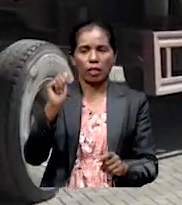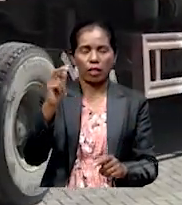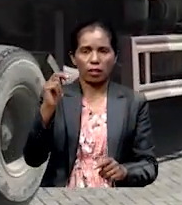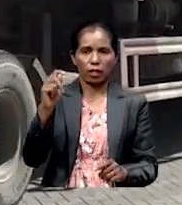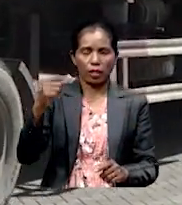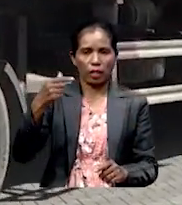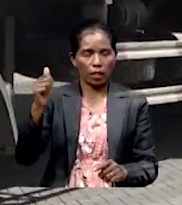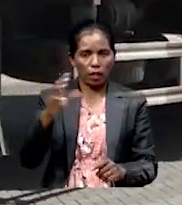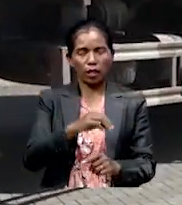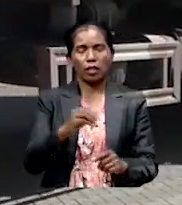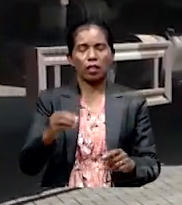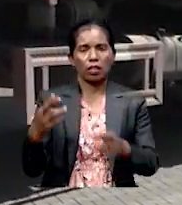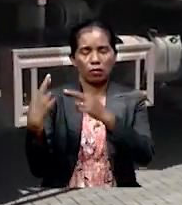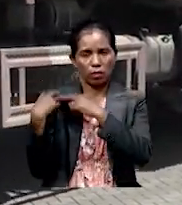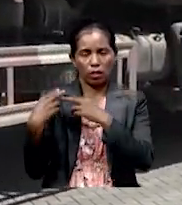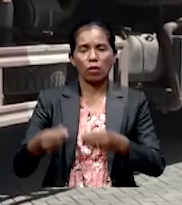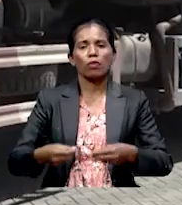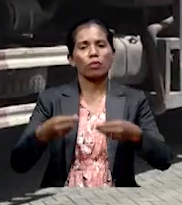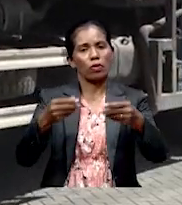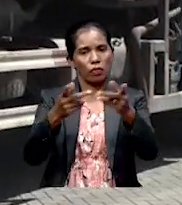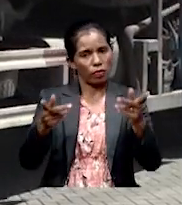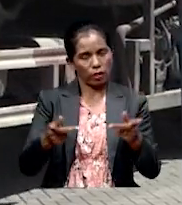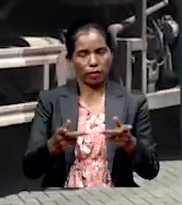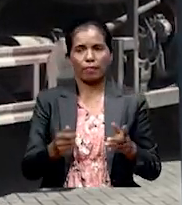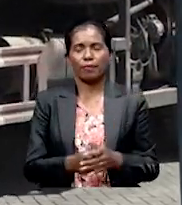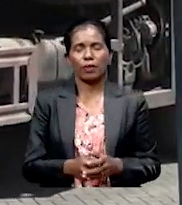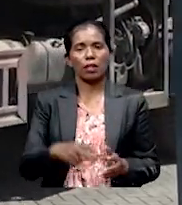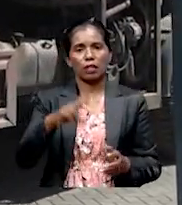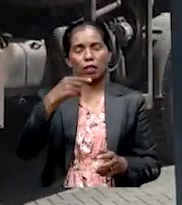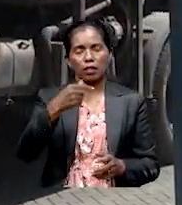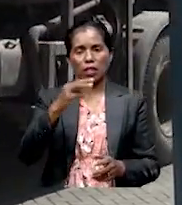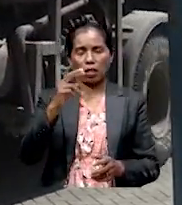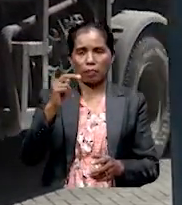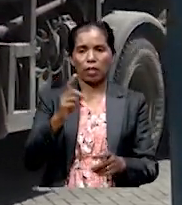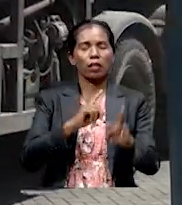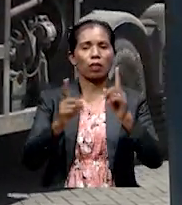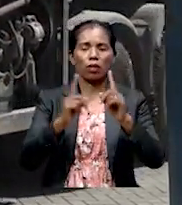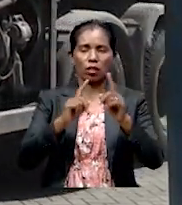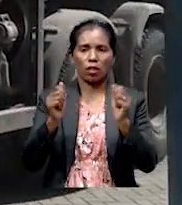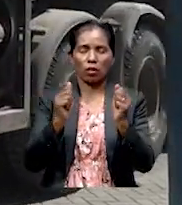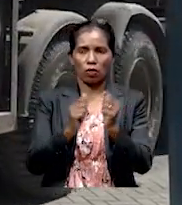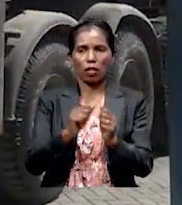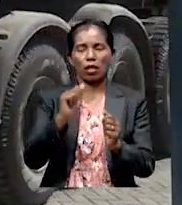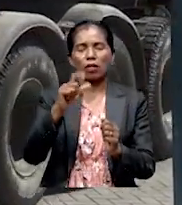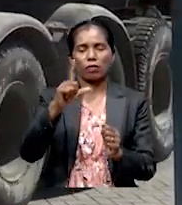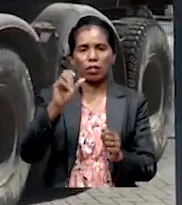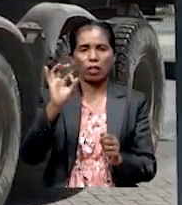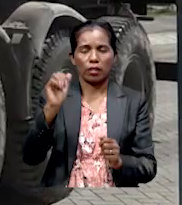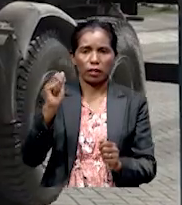aportil, autoriz jafatinde. Relaciona notícia né, GM entende confirma o parte alfândega, mas vai ser